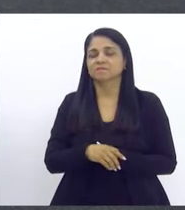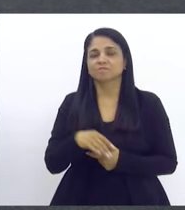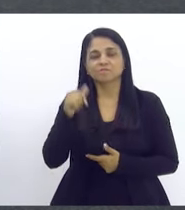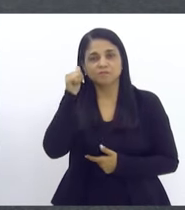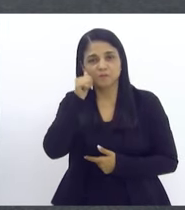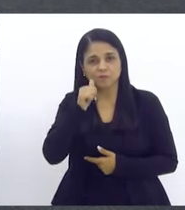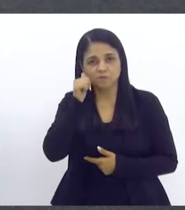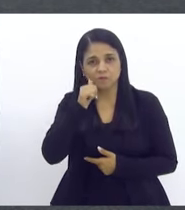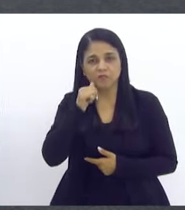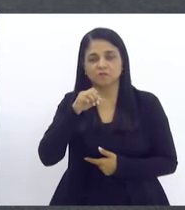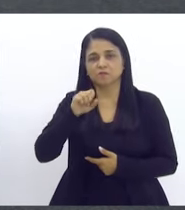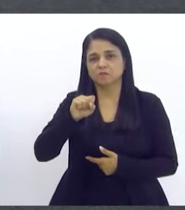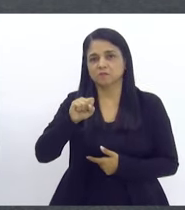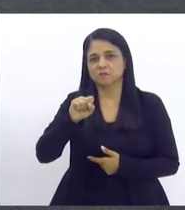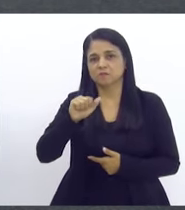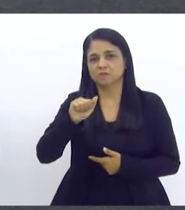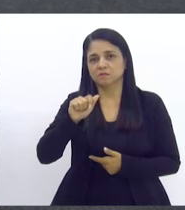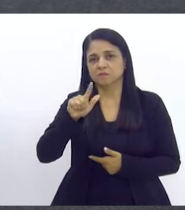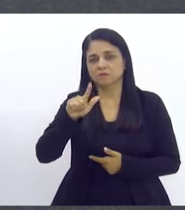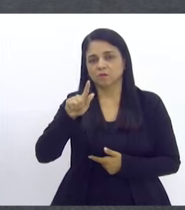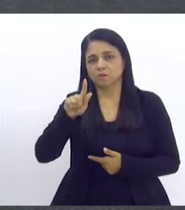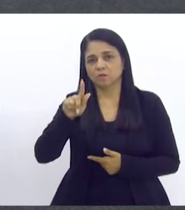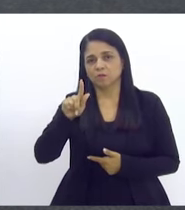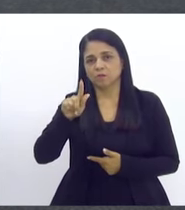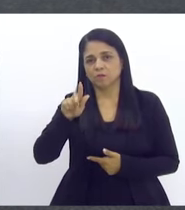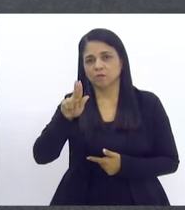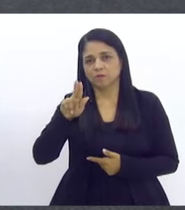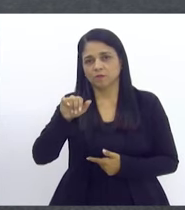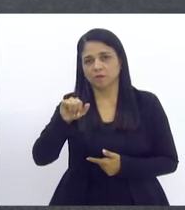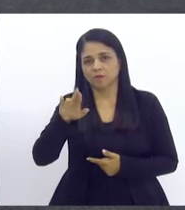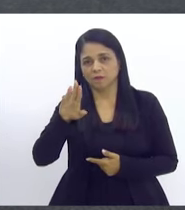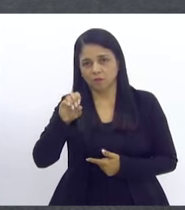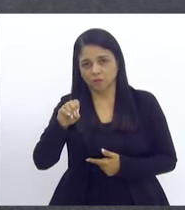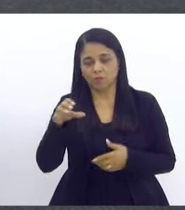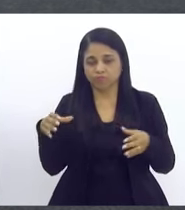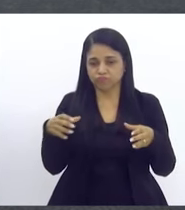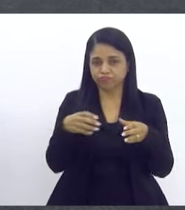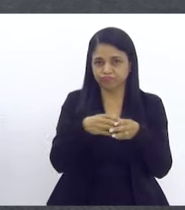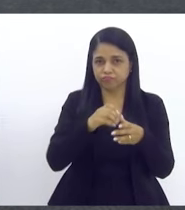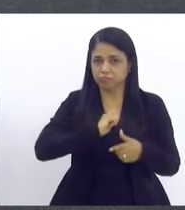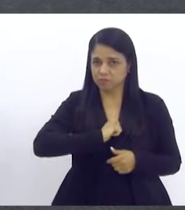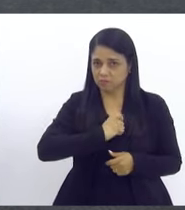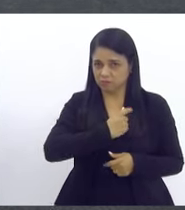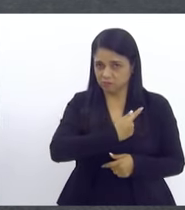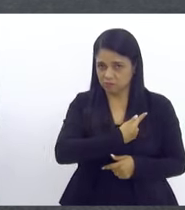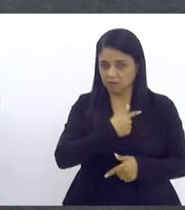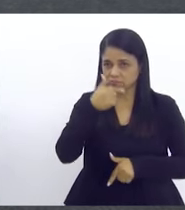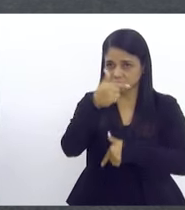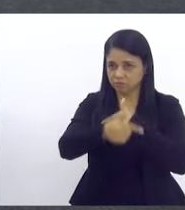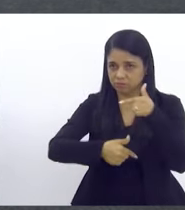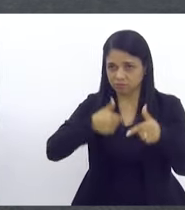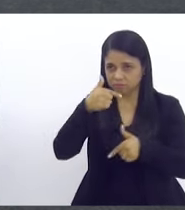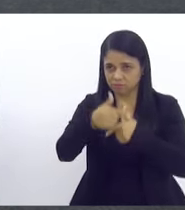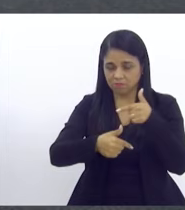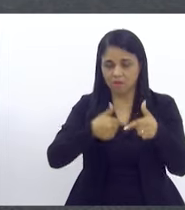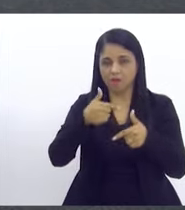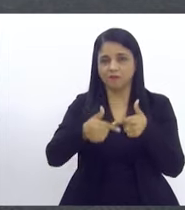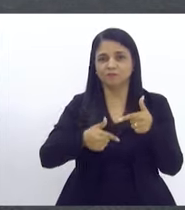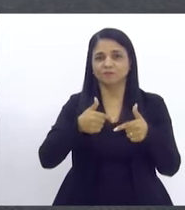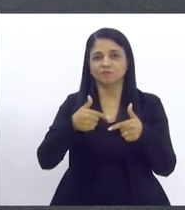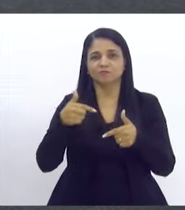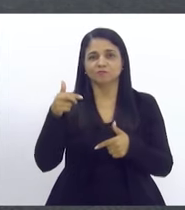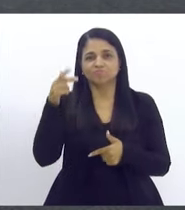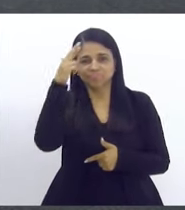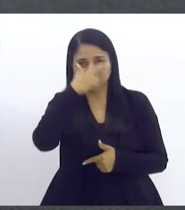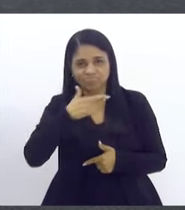mulheres do Salgueiro, que são um importante coletivo lá de São Gonçalo, que realiza um trabalho de empoderamento de